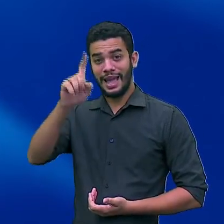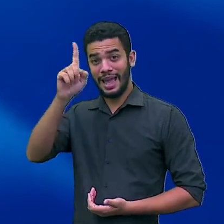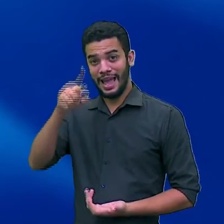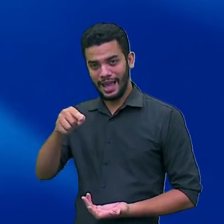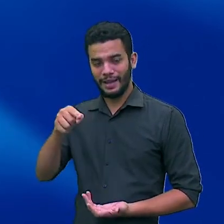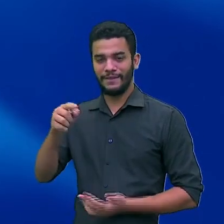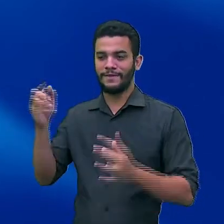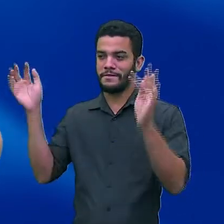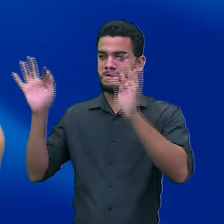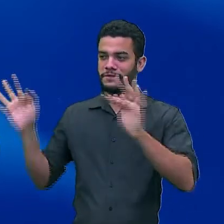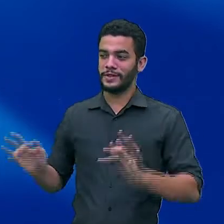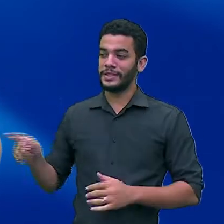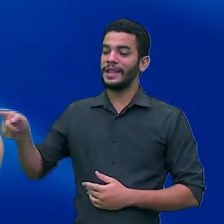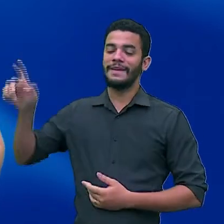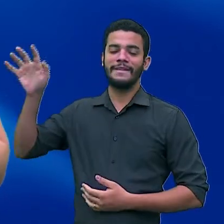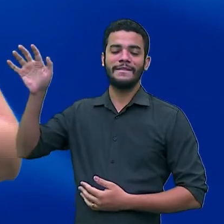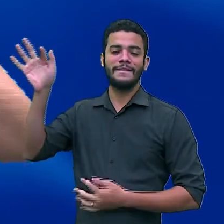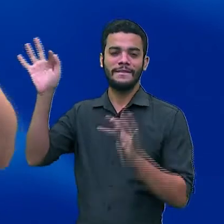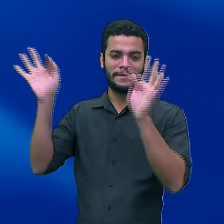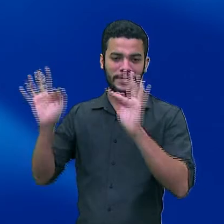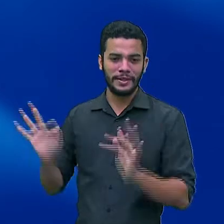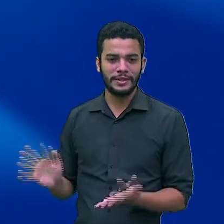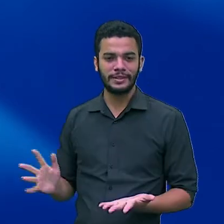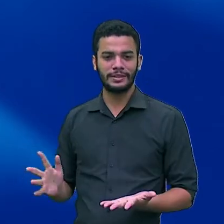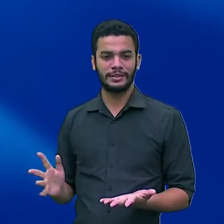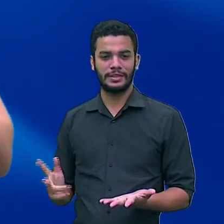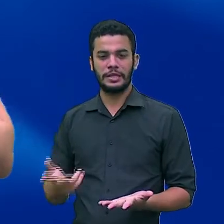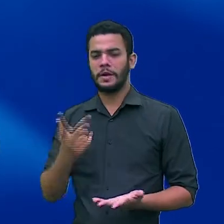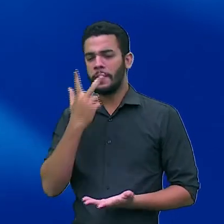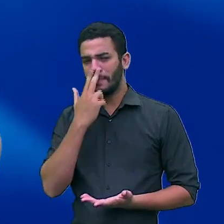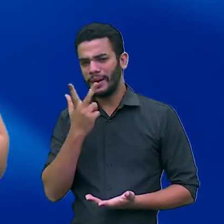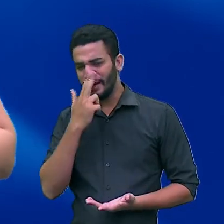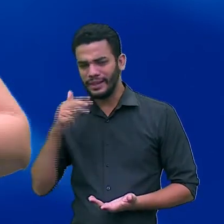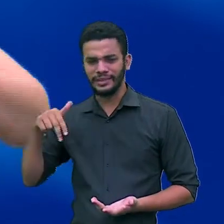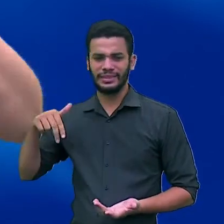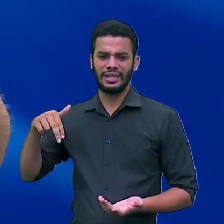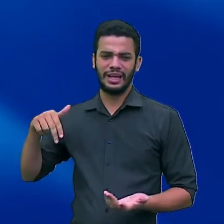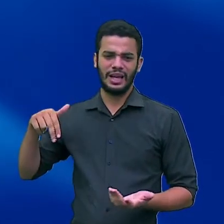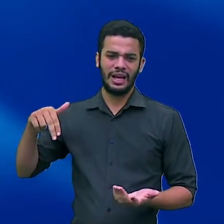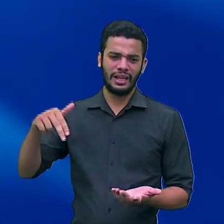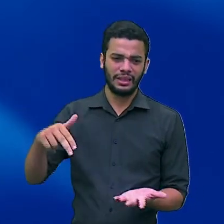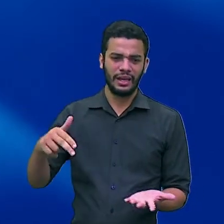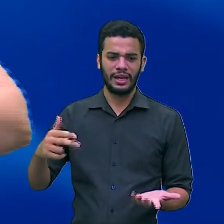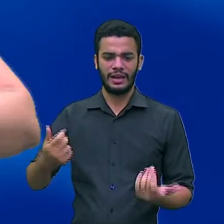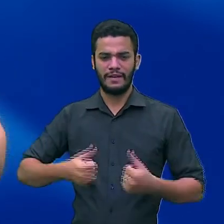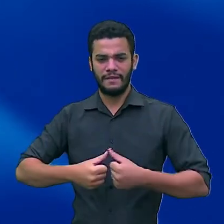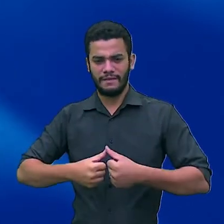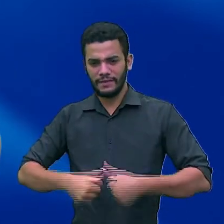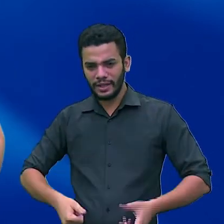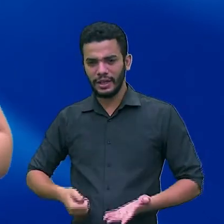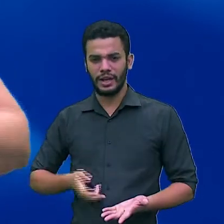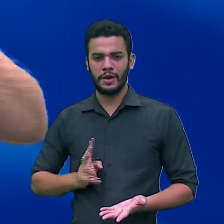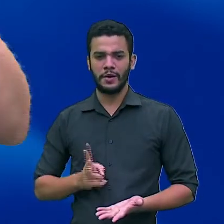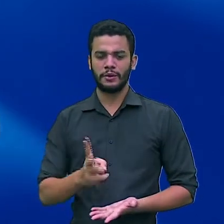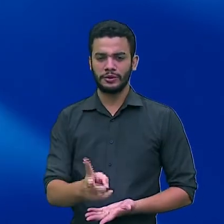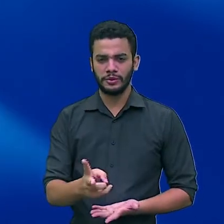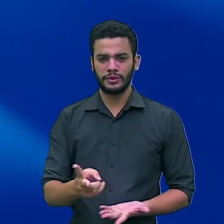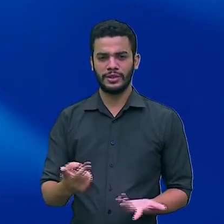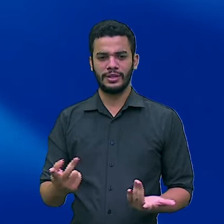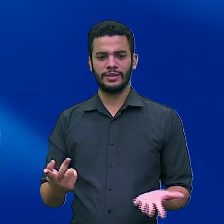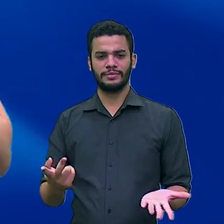verbo parecer, o verbo andar, o verbo ficar, continuar, permanecer,